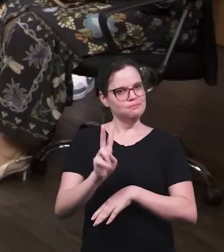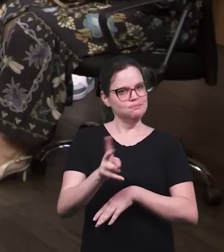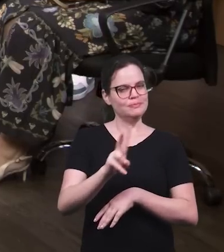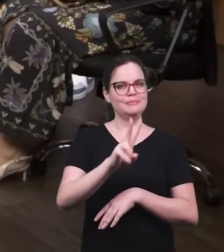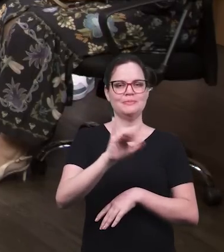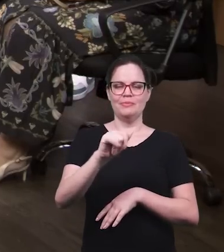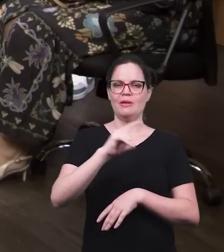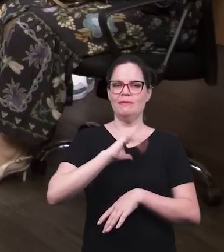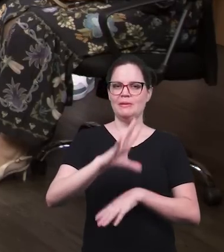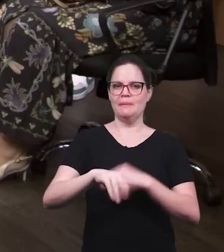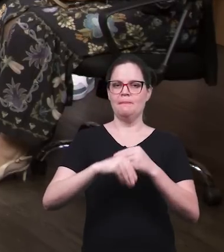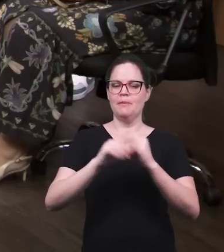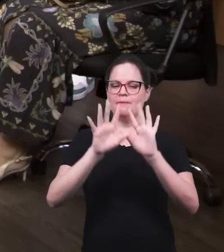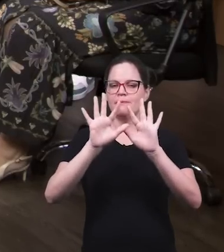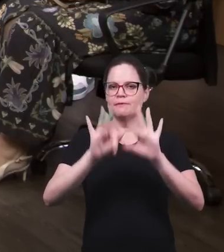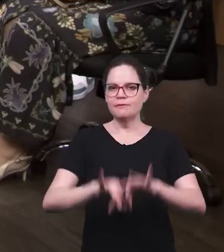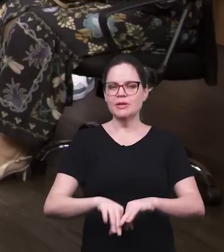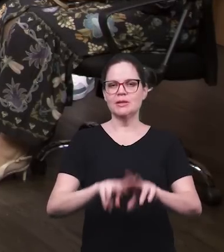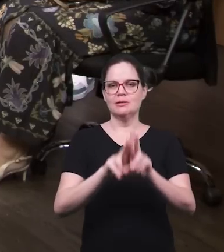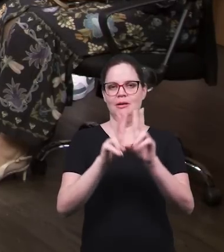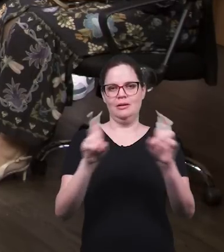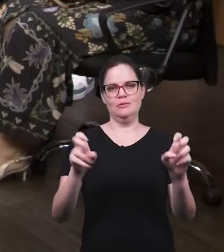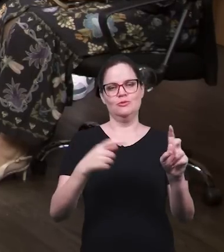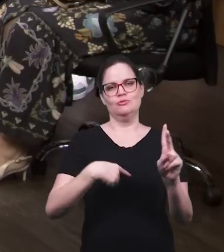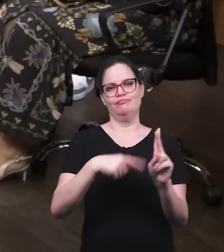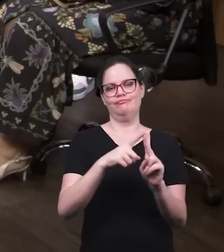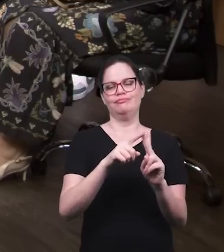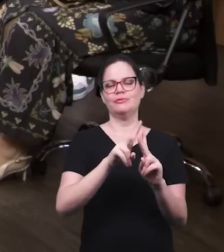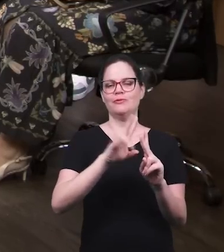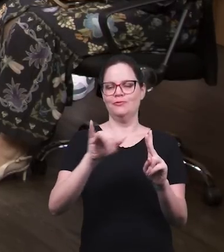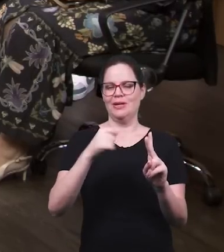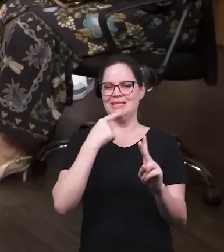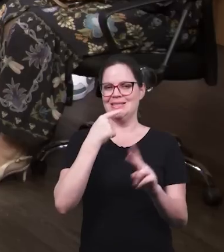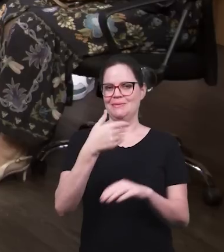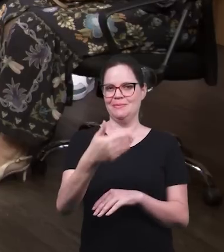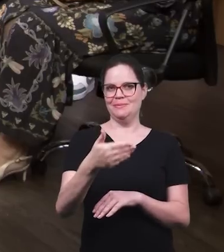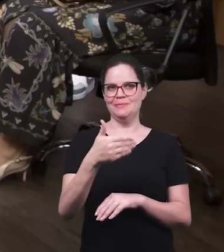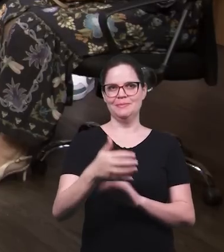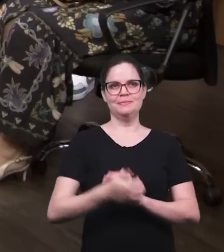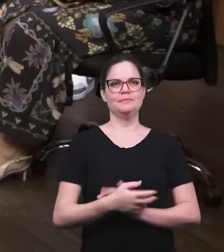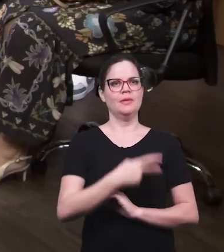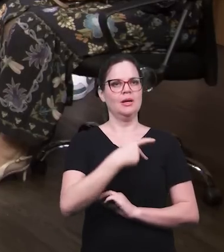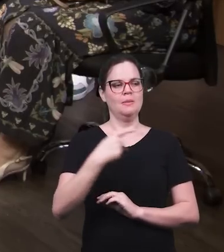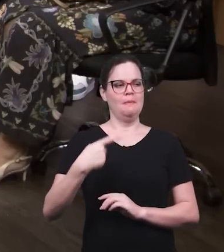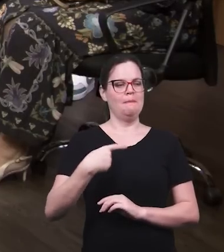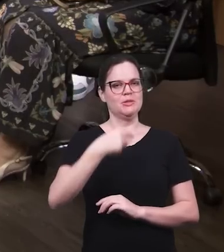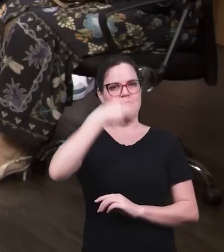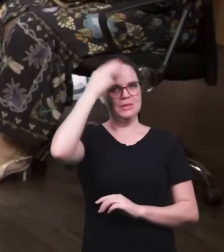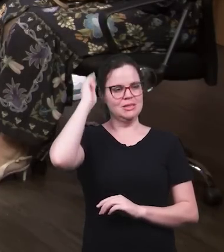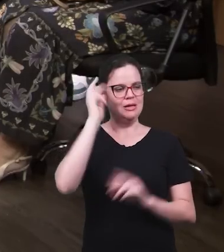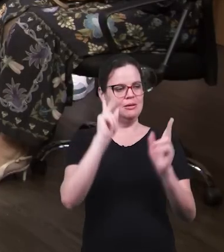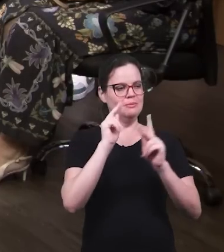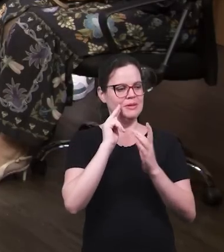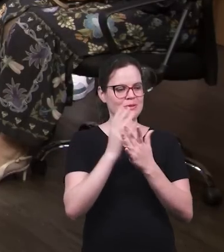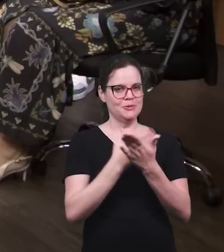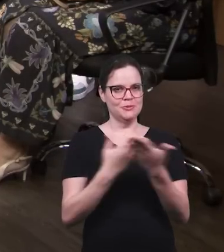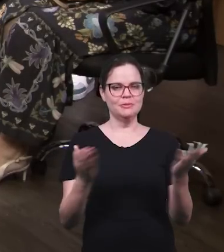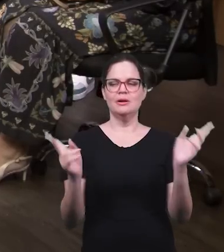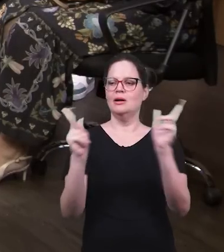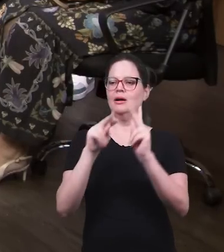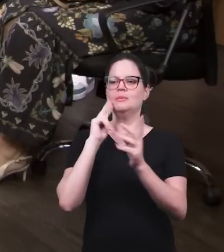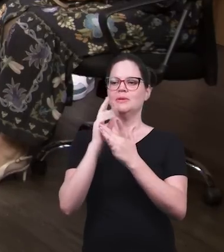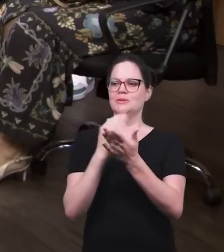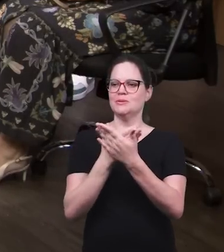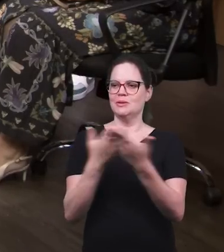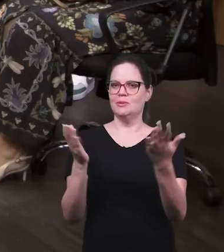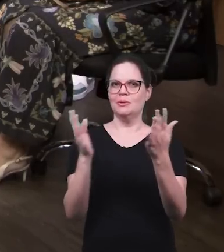aqui e você vai ter a conclusão desse episódio, desse tema que nós estamos abordando hoje. Pastor Marcelo, paz do Senhor, obrigado pela sua